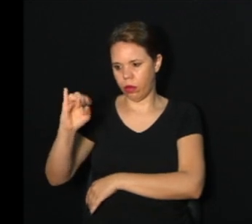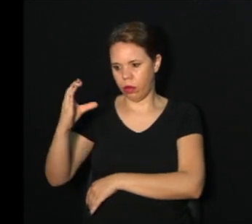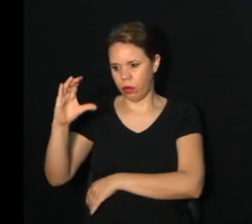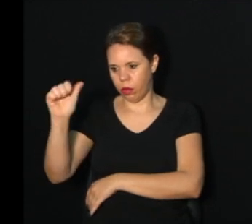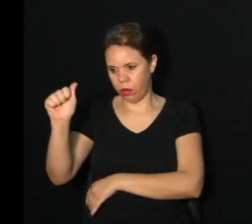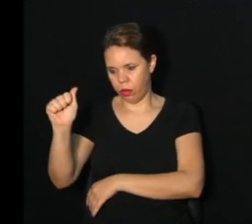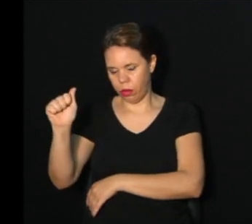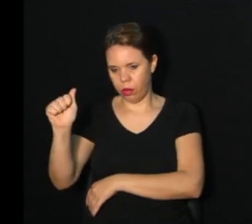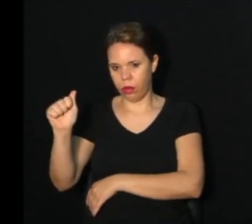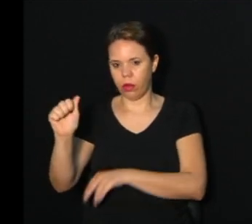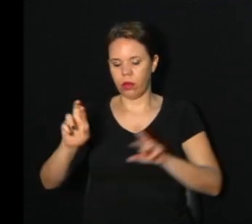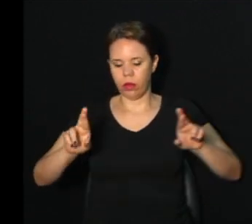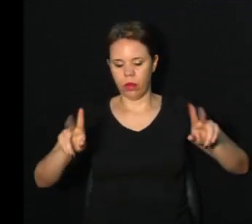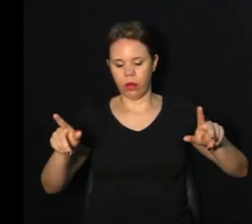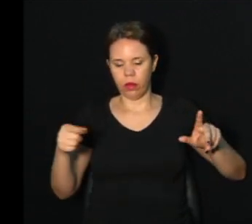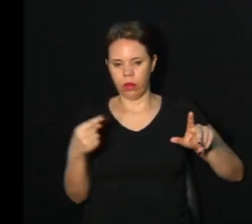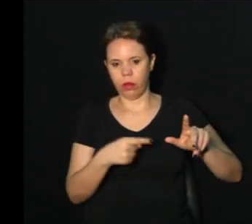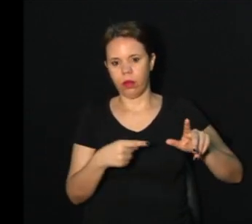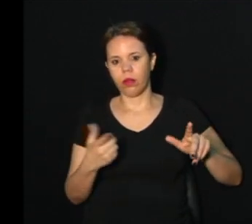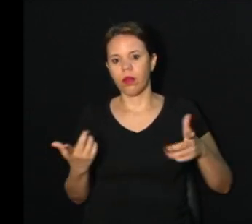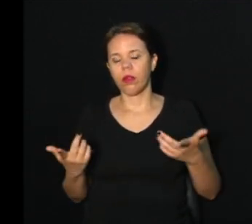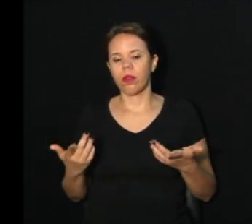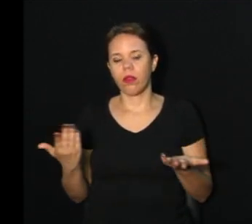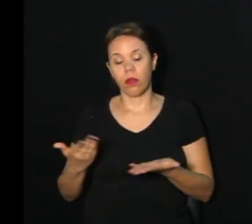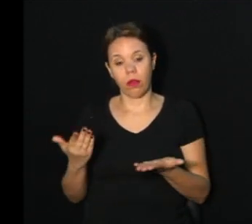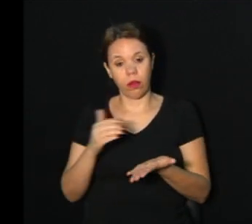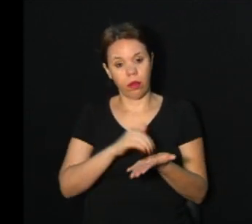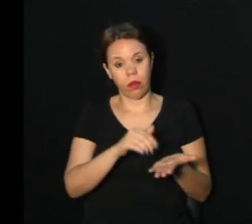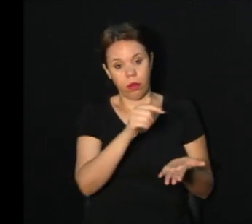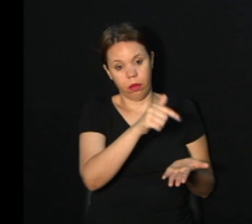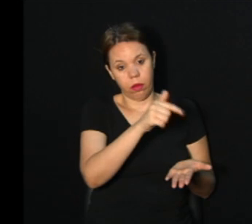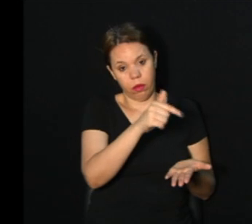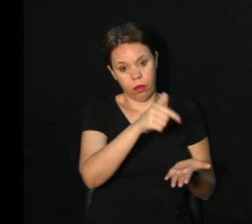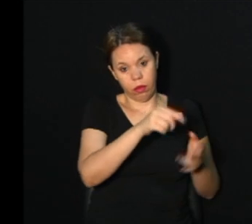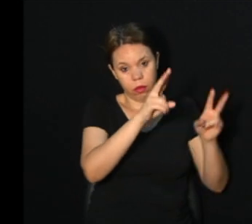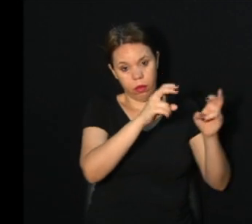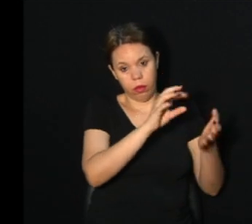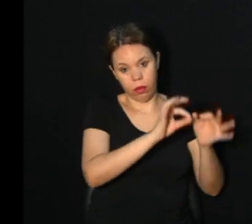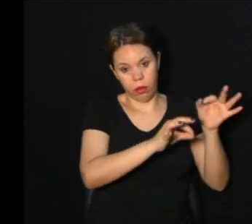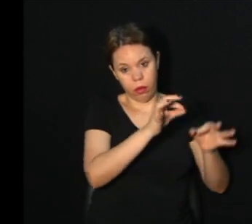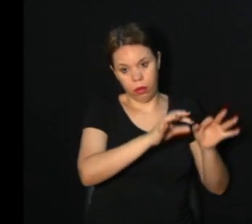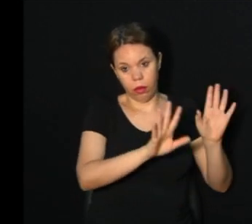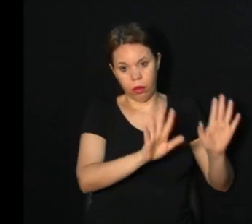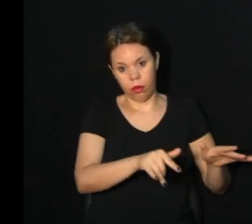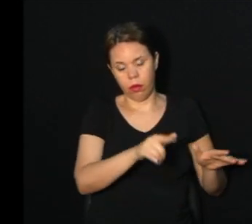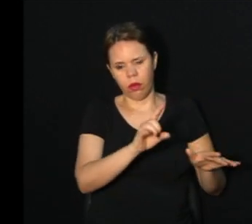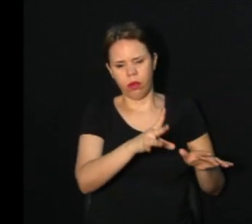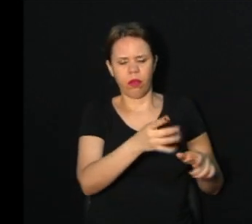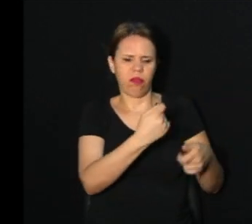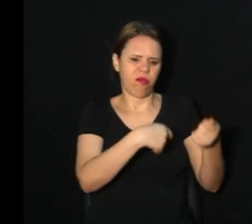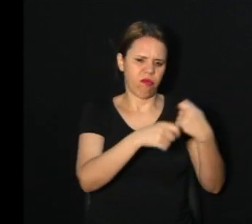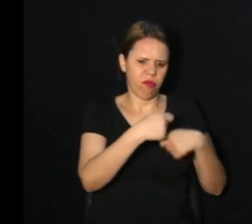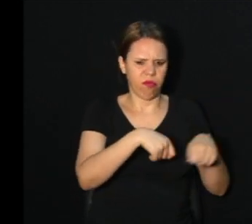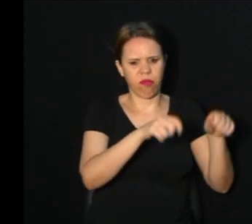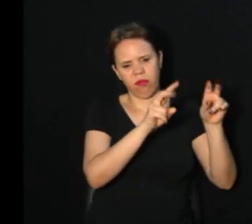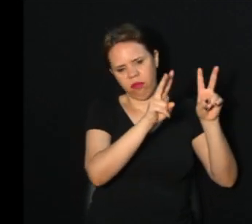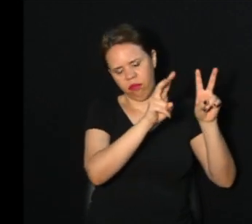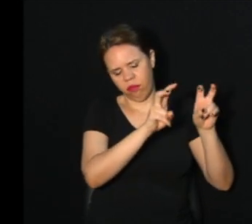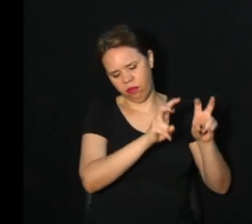Hoje, a Secretaria de Assuntos Jurídicos, ela, na verdade, é uma gestora de